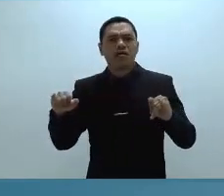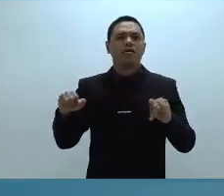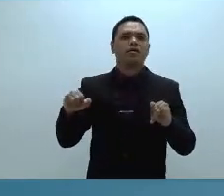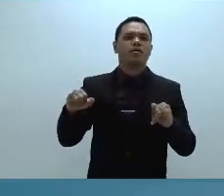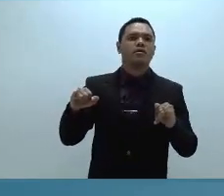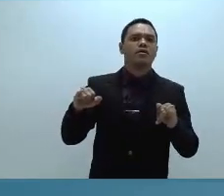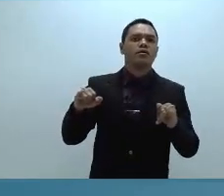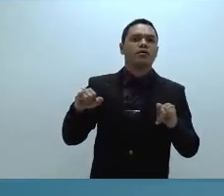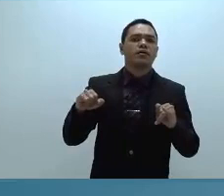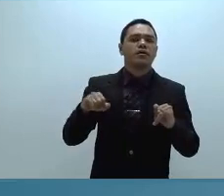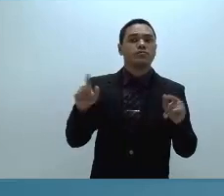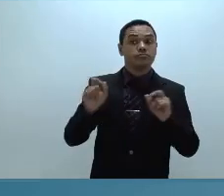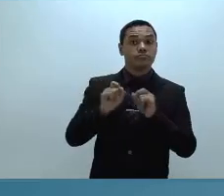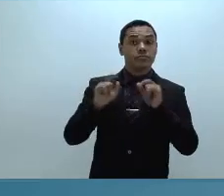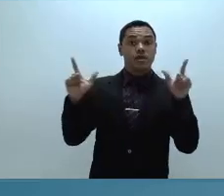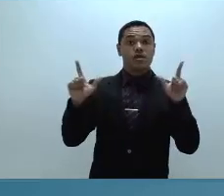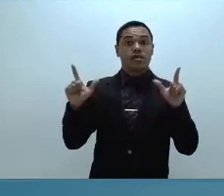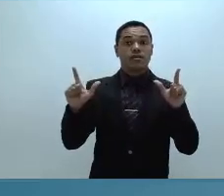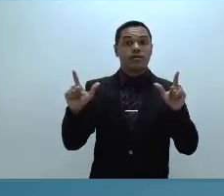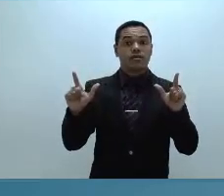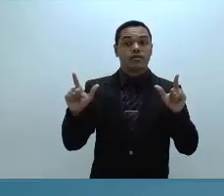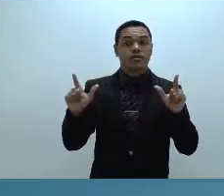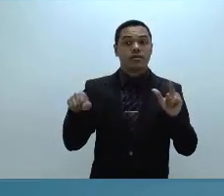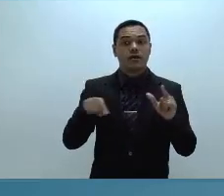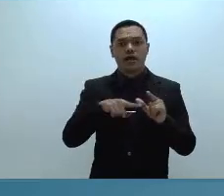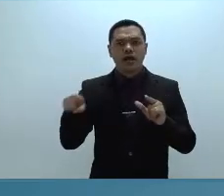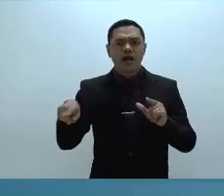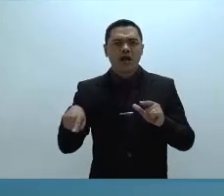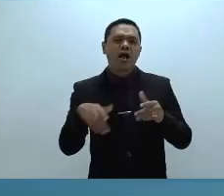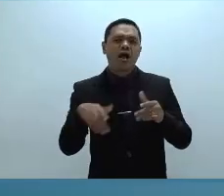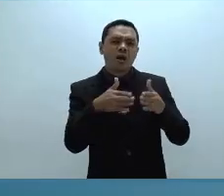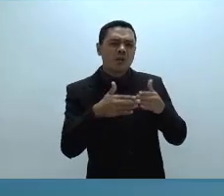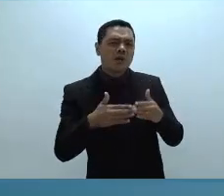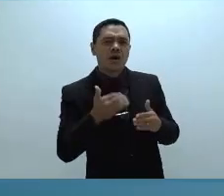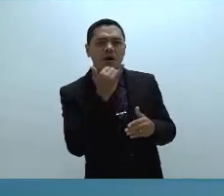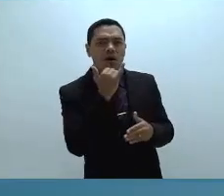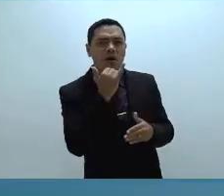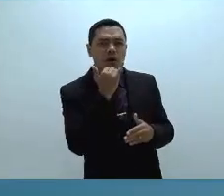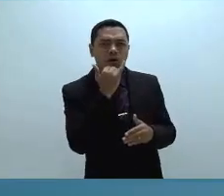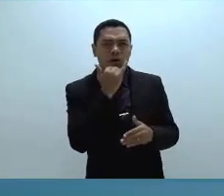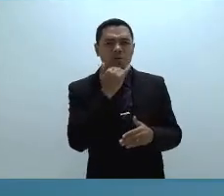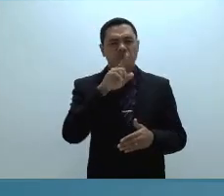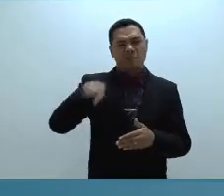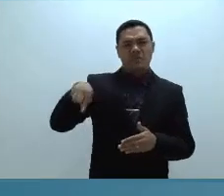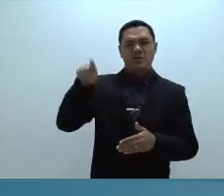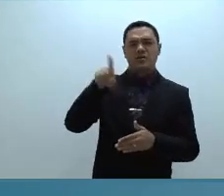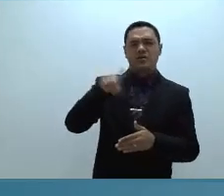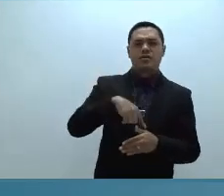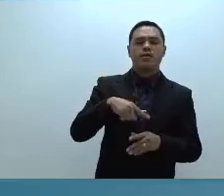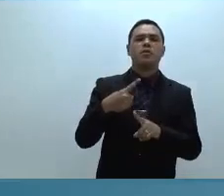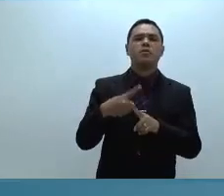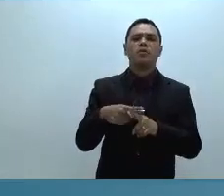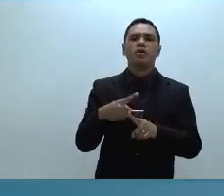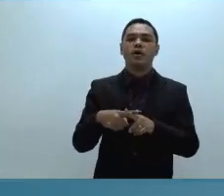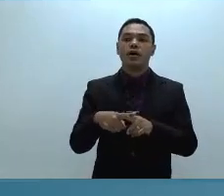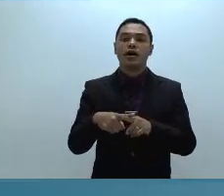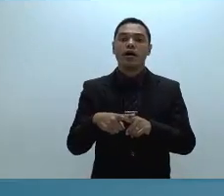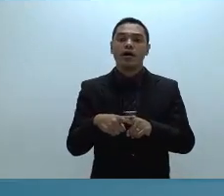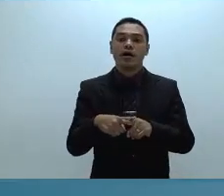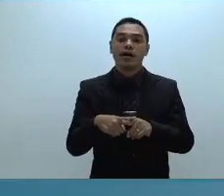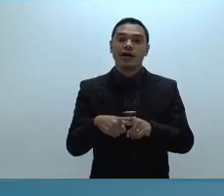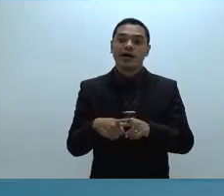porque o acórdão dele já havia transitado e julgado. Inclusive, apontei na página 296